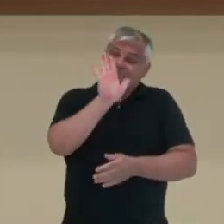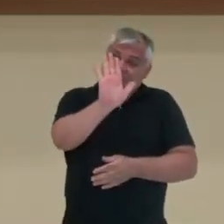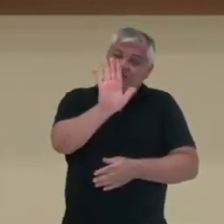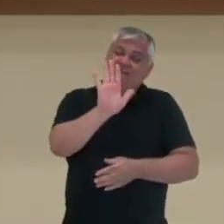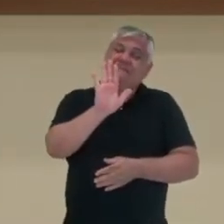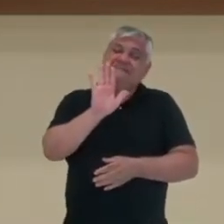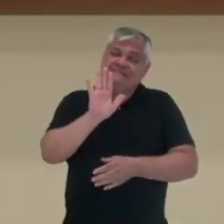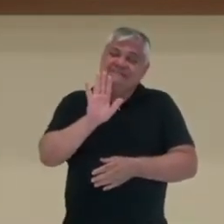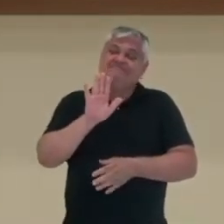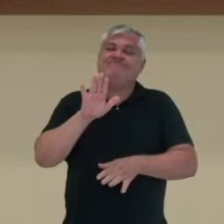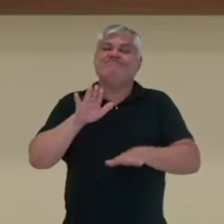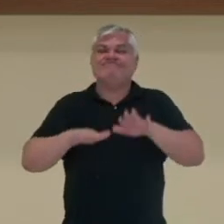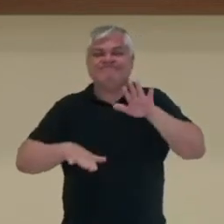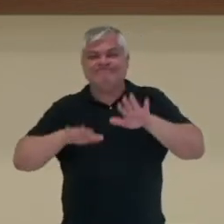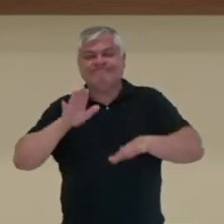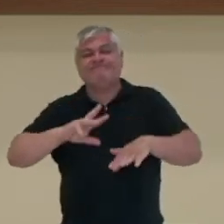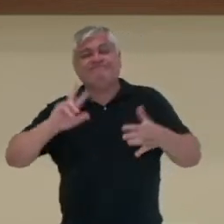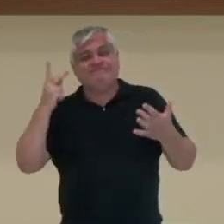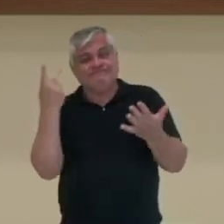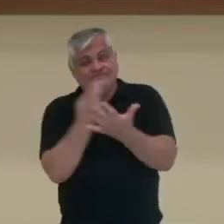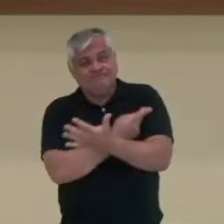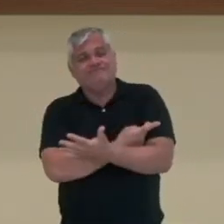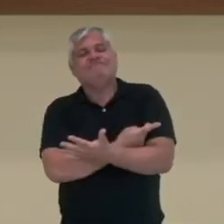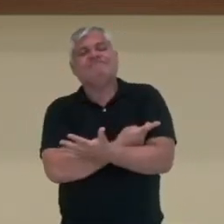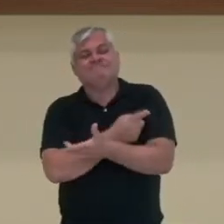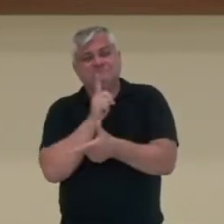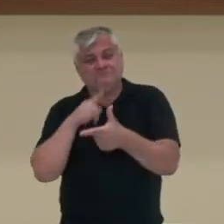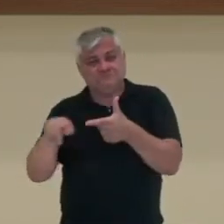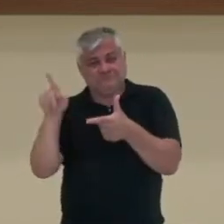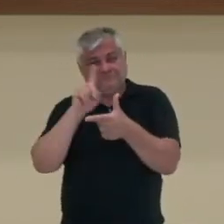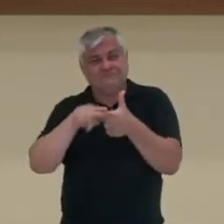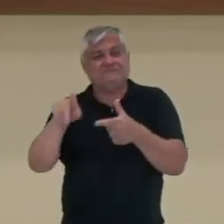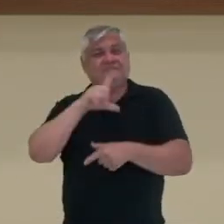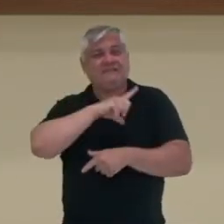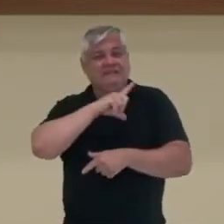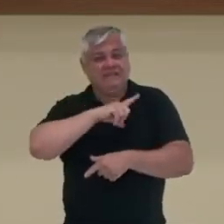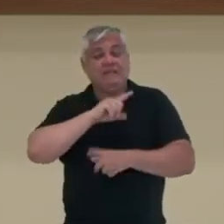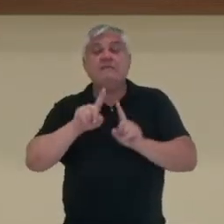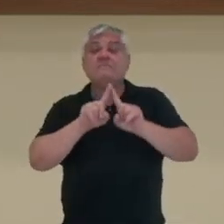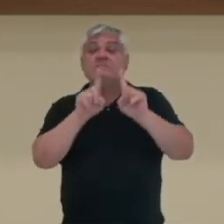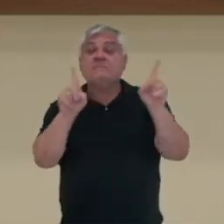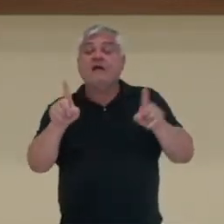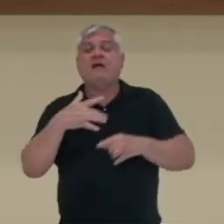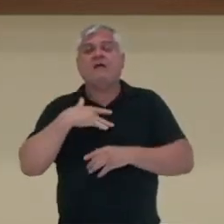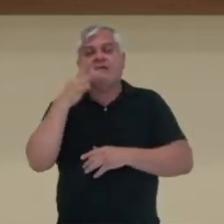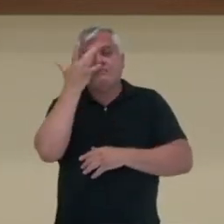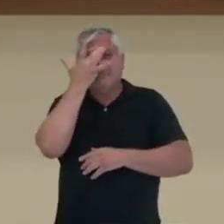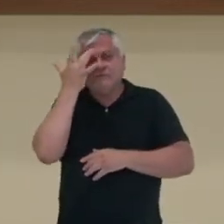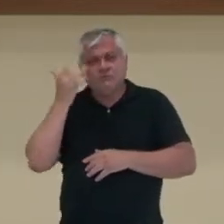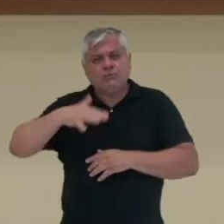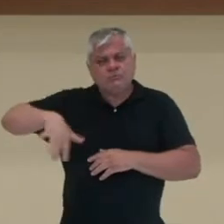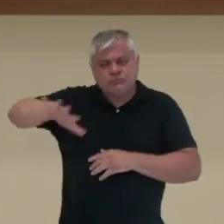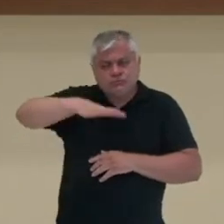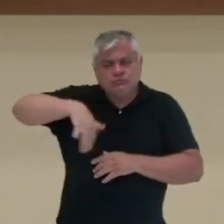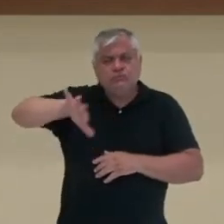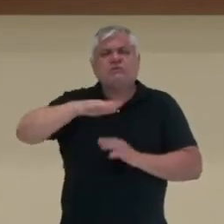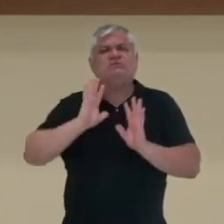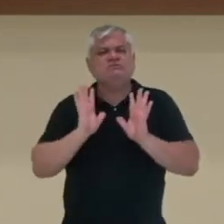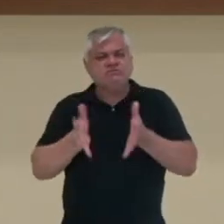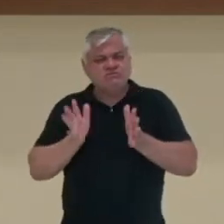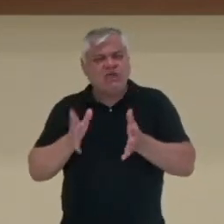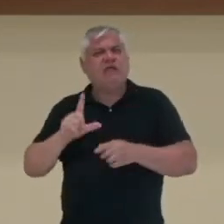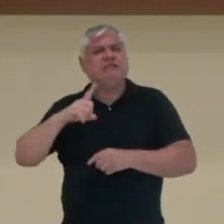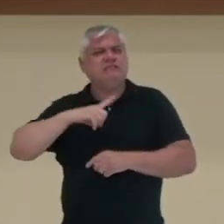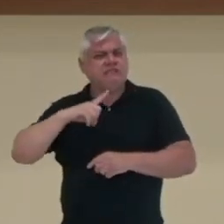às vezes, acontecem uns percalços no meio do caminho, mas as pessoas, já